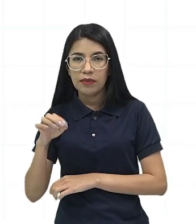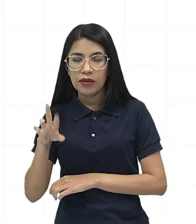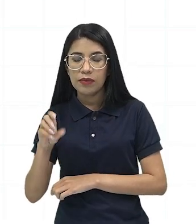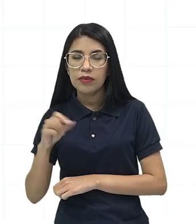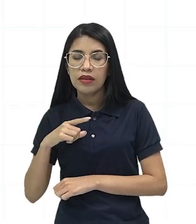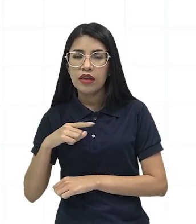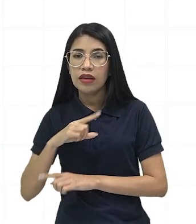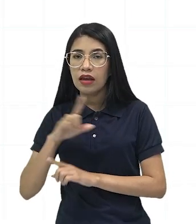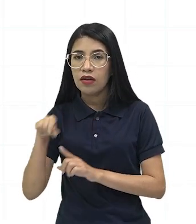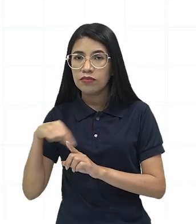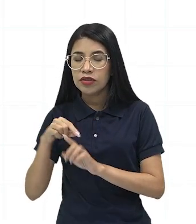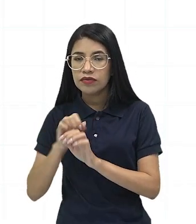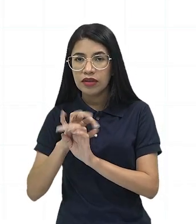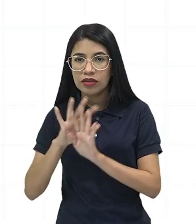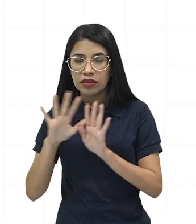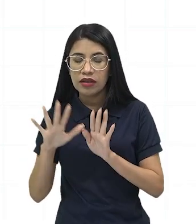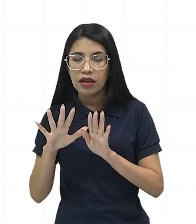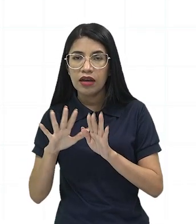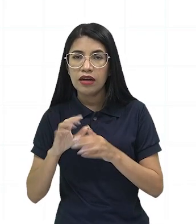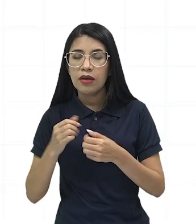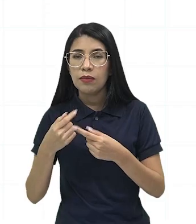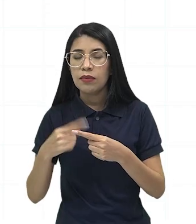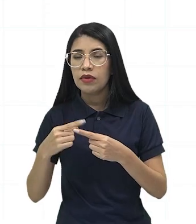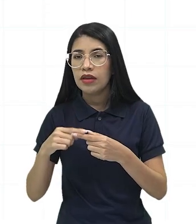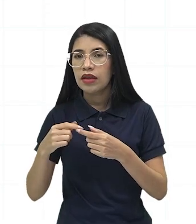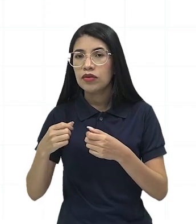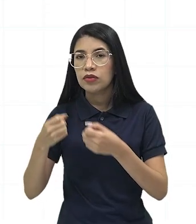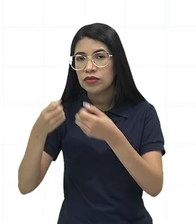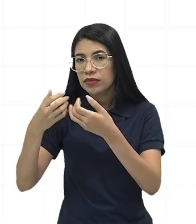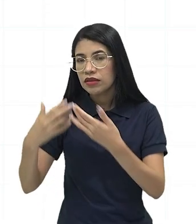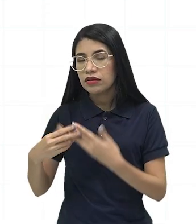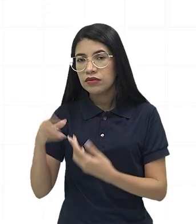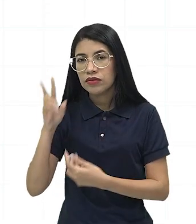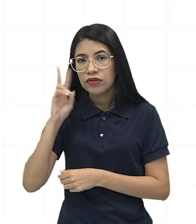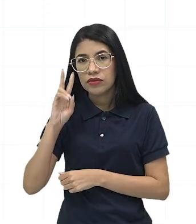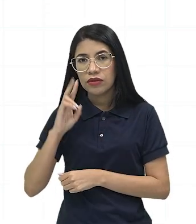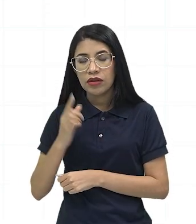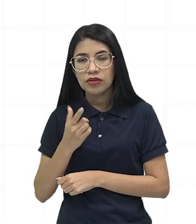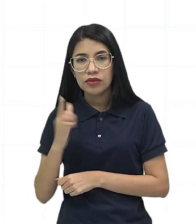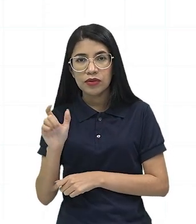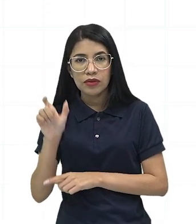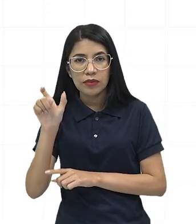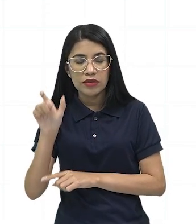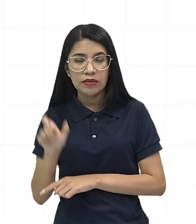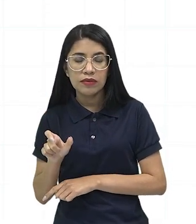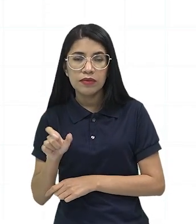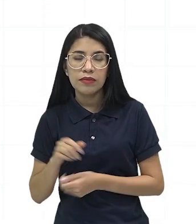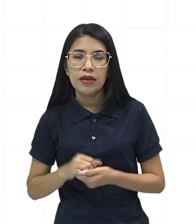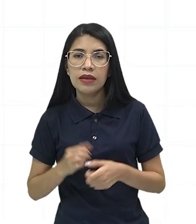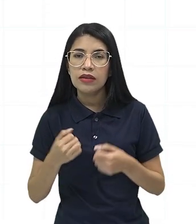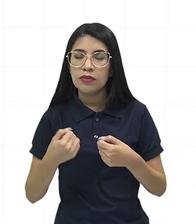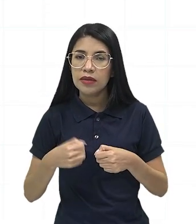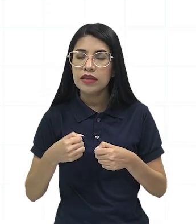de outro. Então eu quero ser o mais claro e objetivo possível sobre aquilo que eu estou